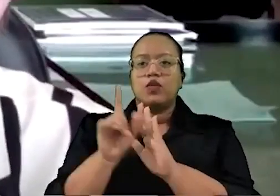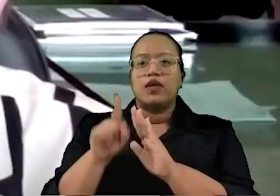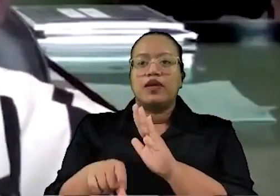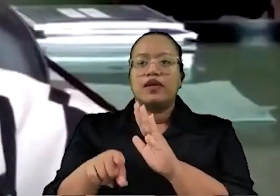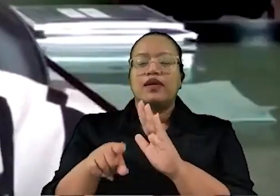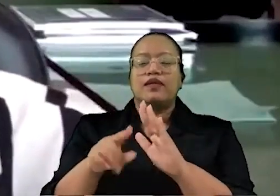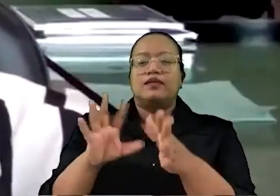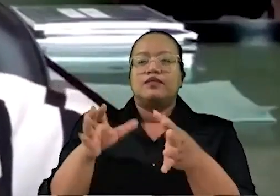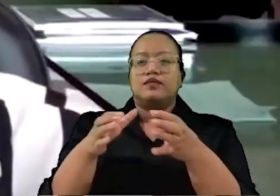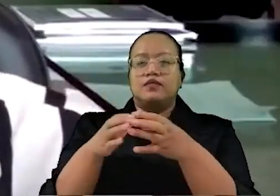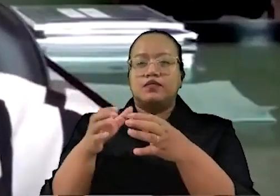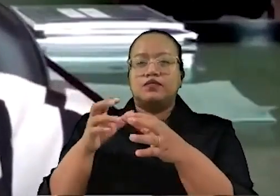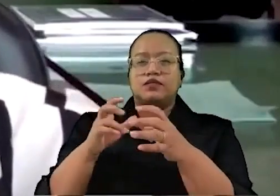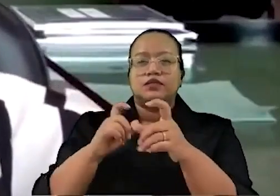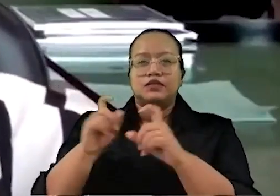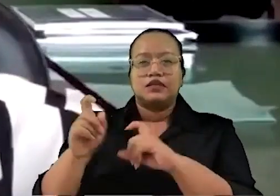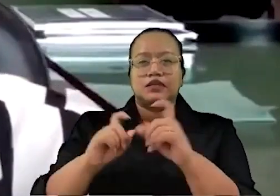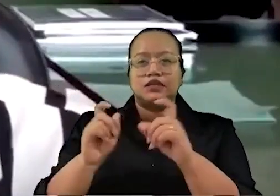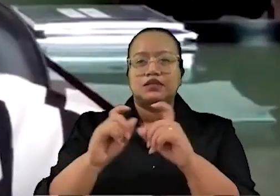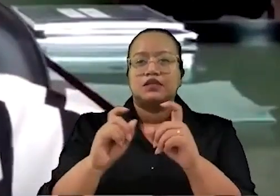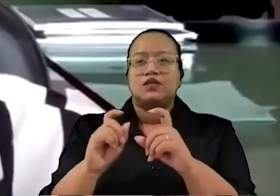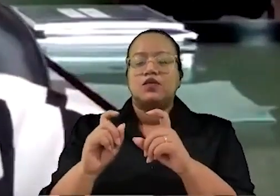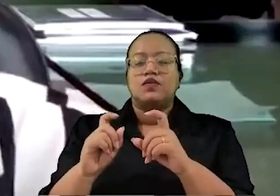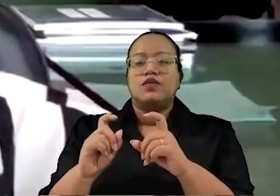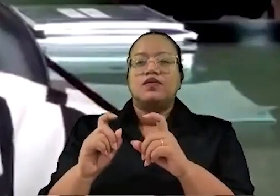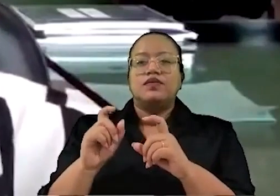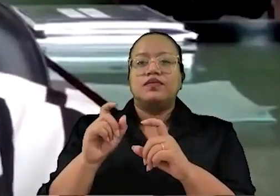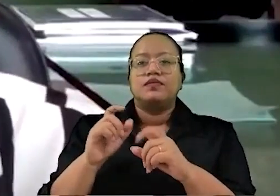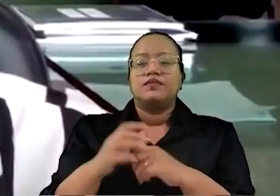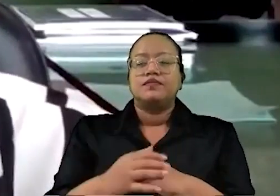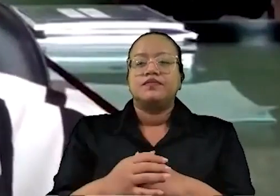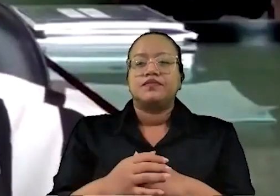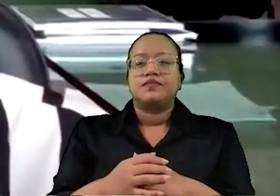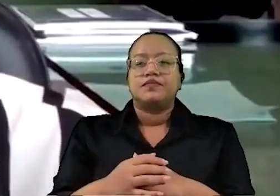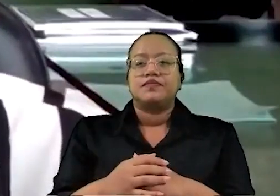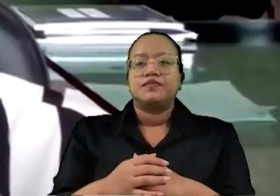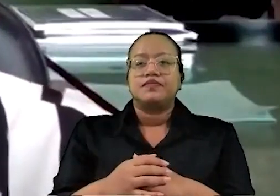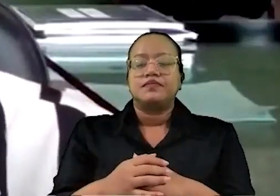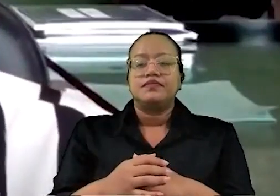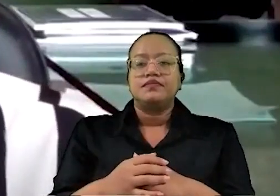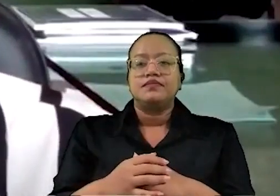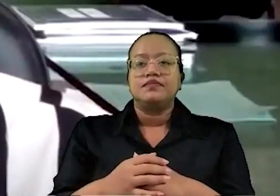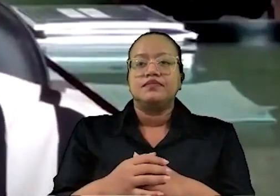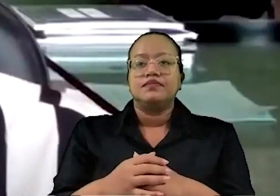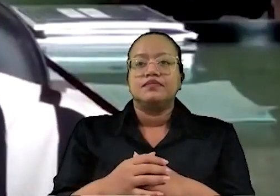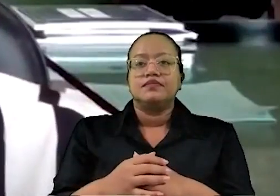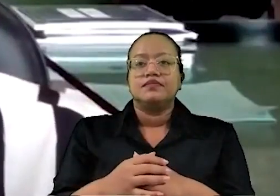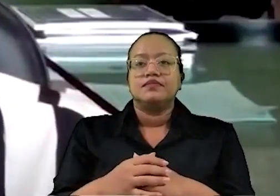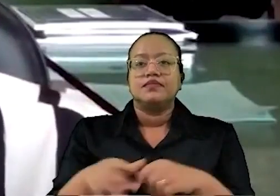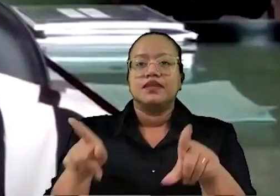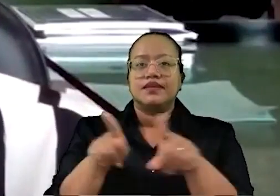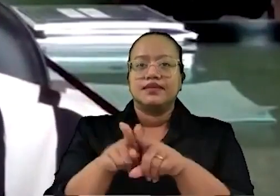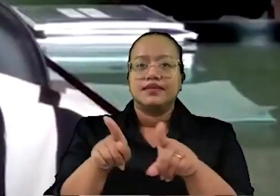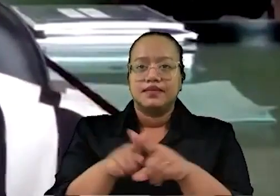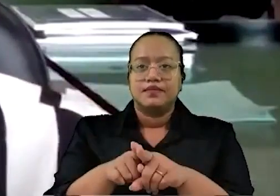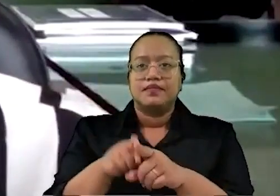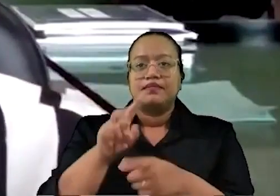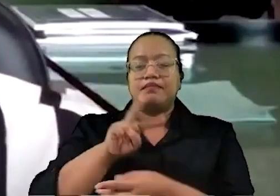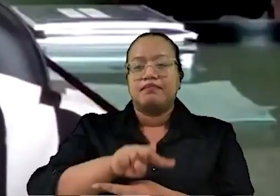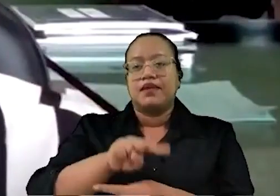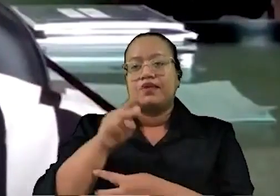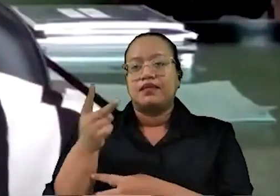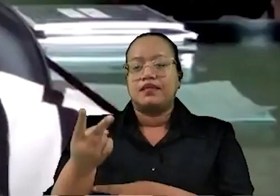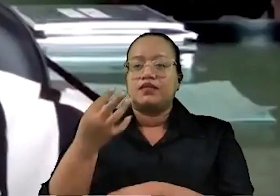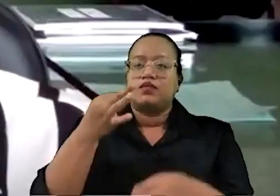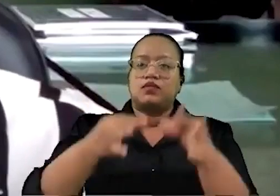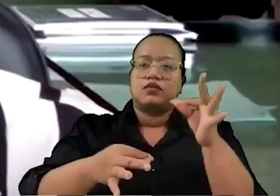enfim, para que se consome também a transição do tribunal e das varas para